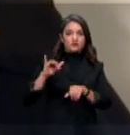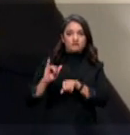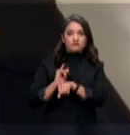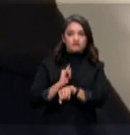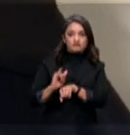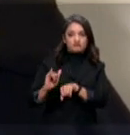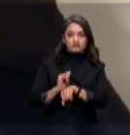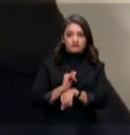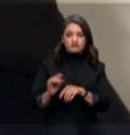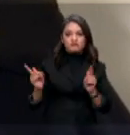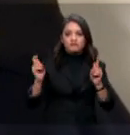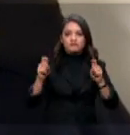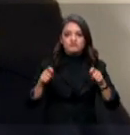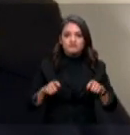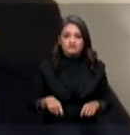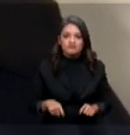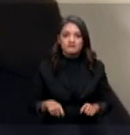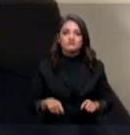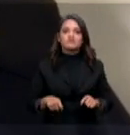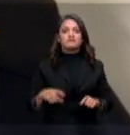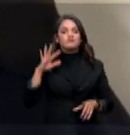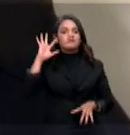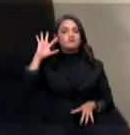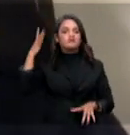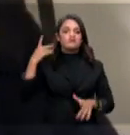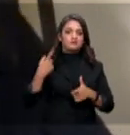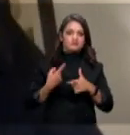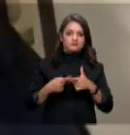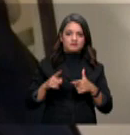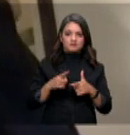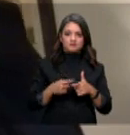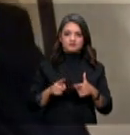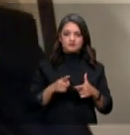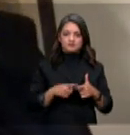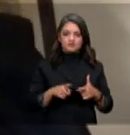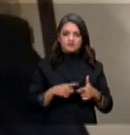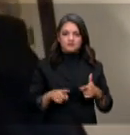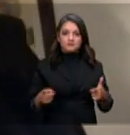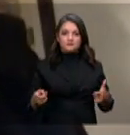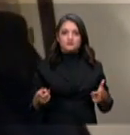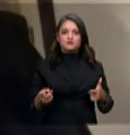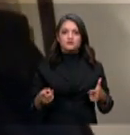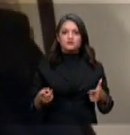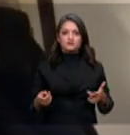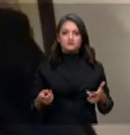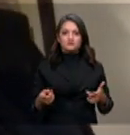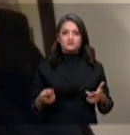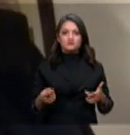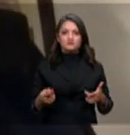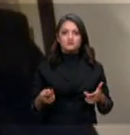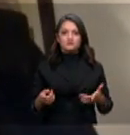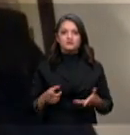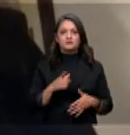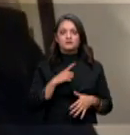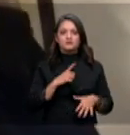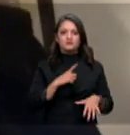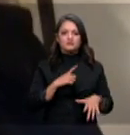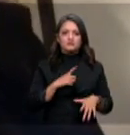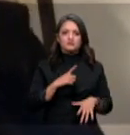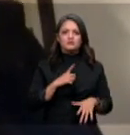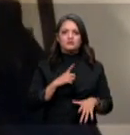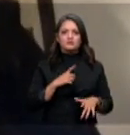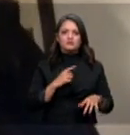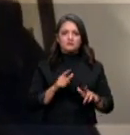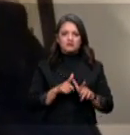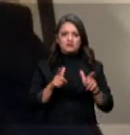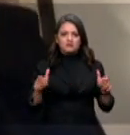processual eficaz de sanar a lesão a preceito fundamental de forma ampla e imediata. E nesse